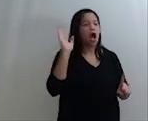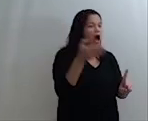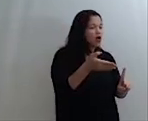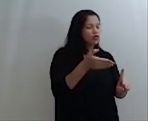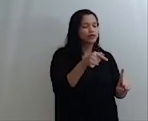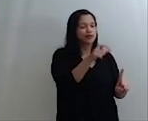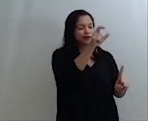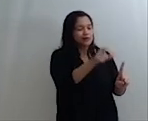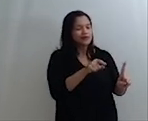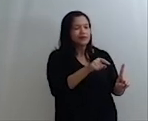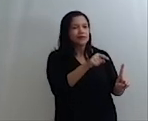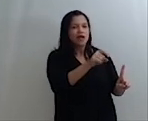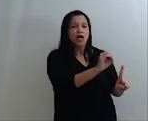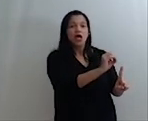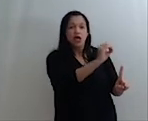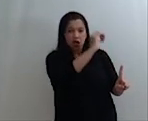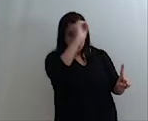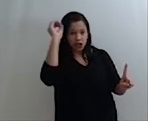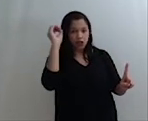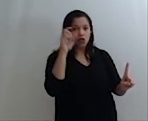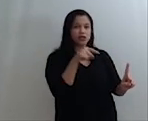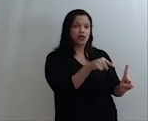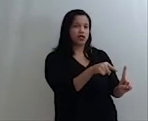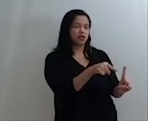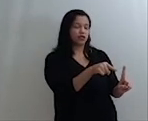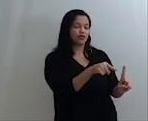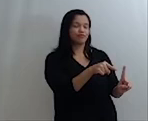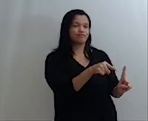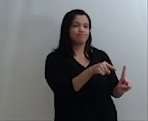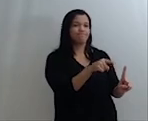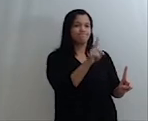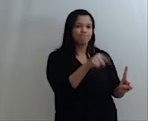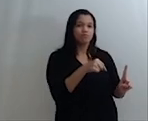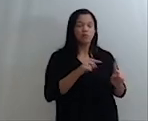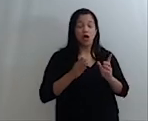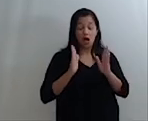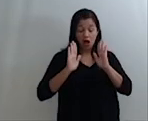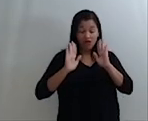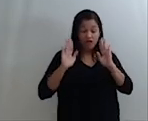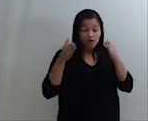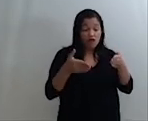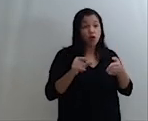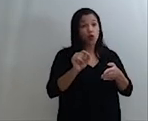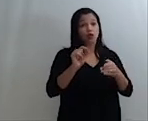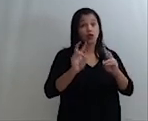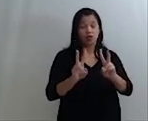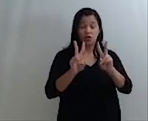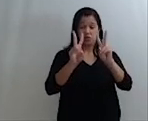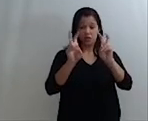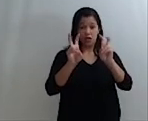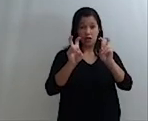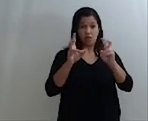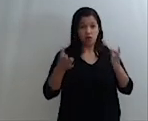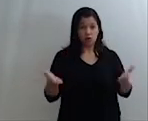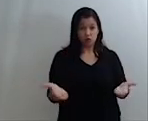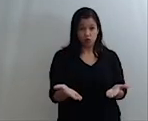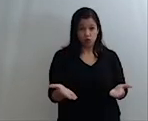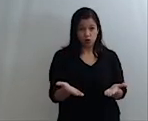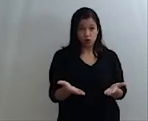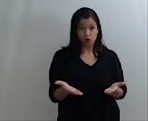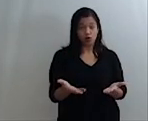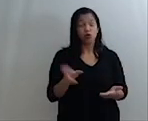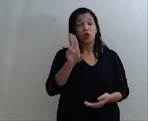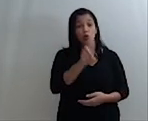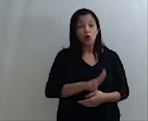eh e aí eu já entro realmente eh no no tema do nosso julgamento de hoje procurando jogar luz um pouquinho